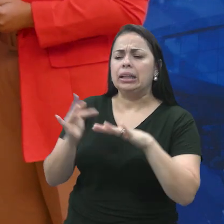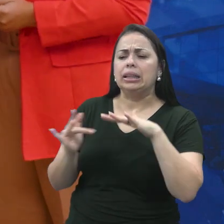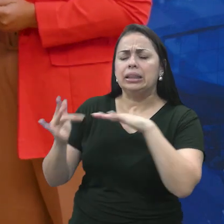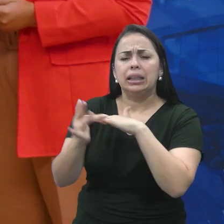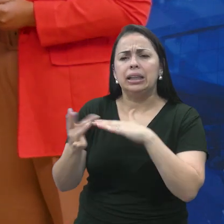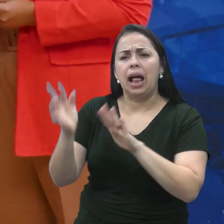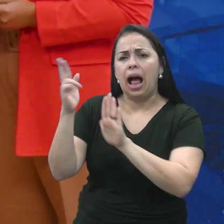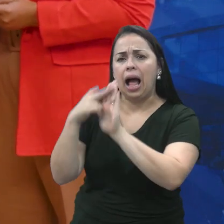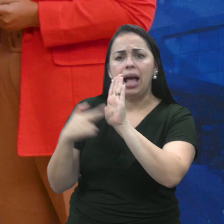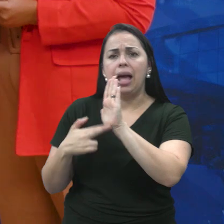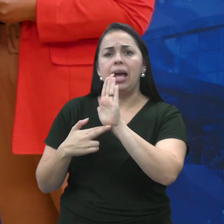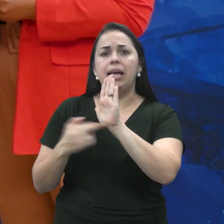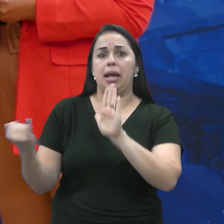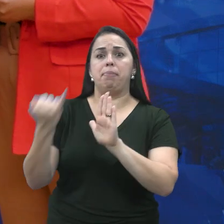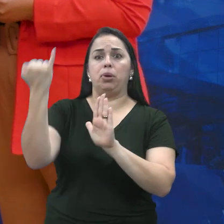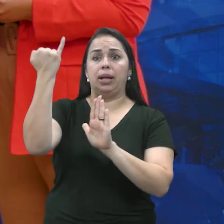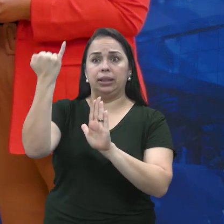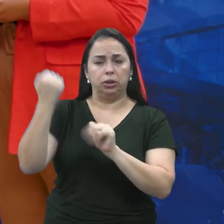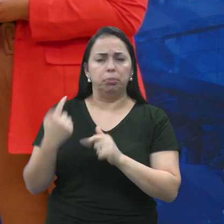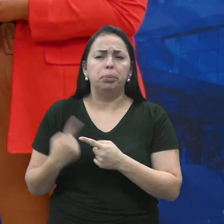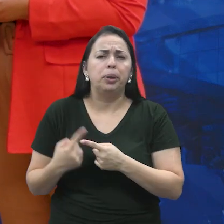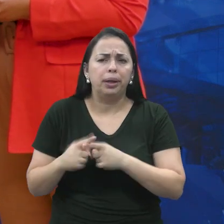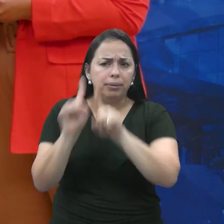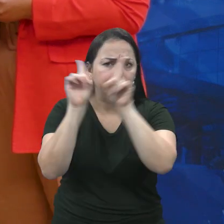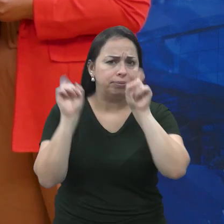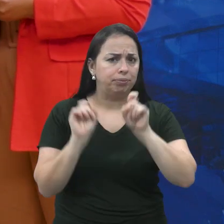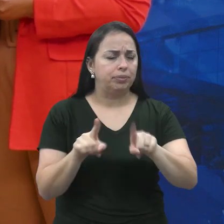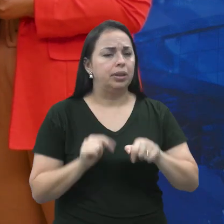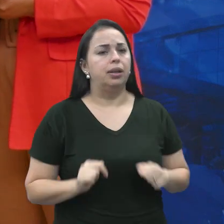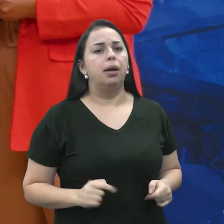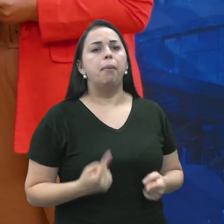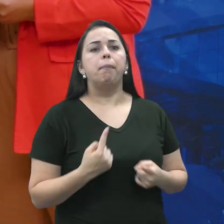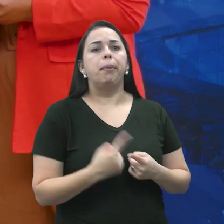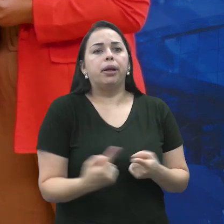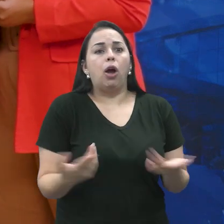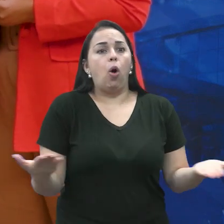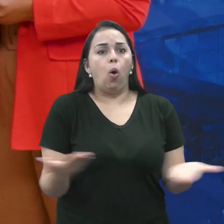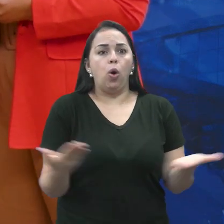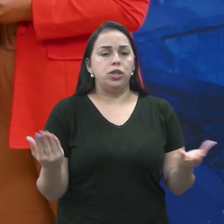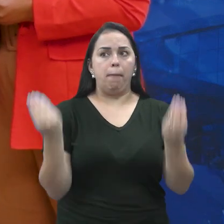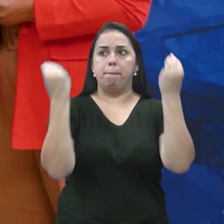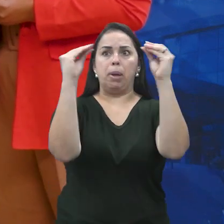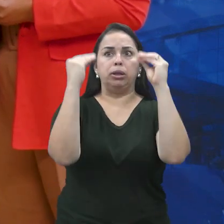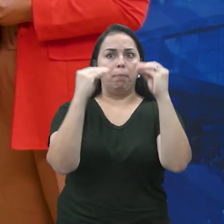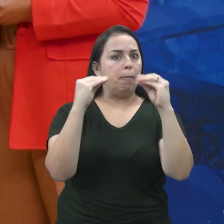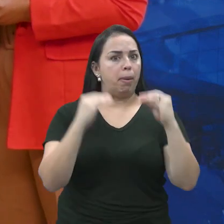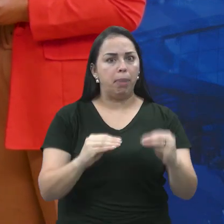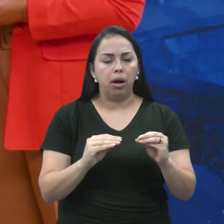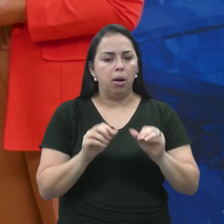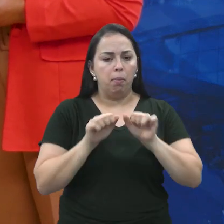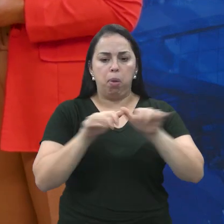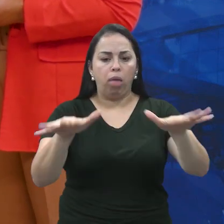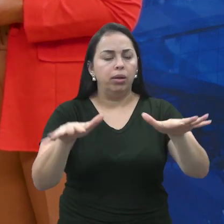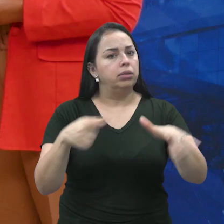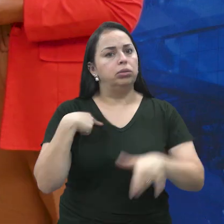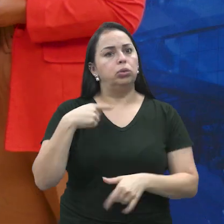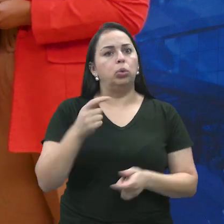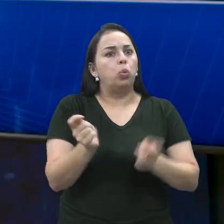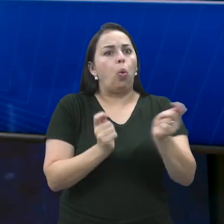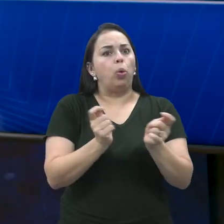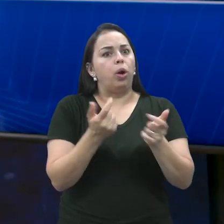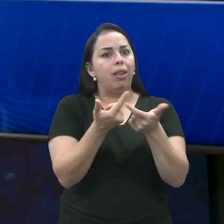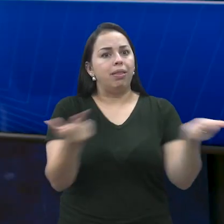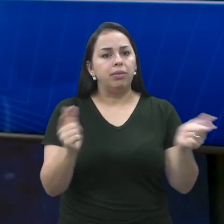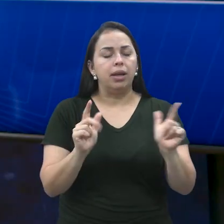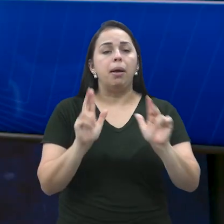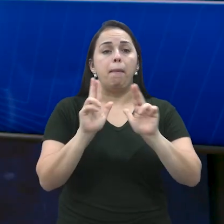tornou uma pauta tão importante? Ela é importante porque a gente não tem controle sobre aquilo que é postado nas redes sociais e as plataformas, elas